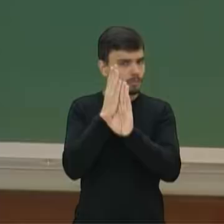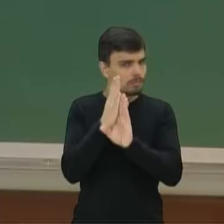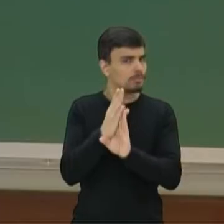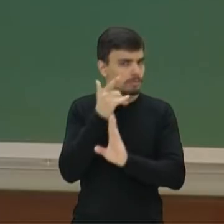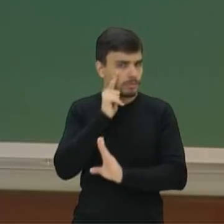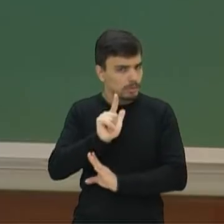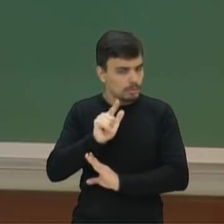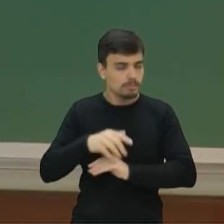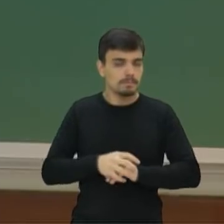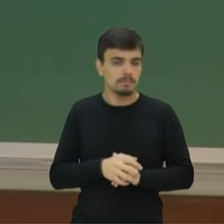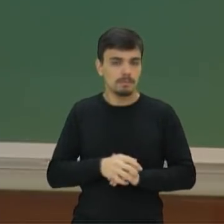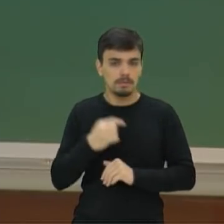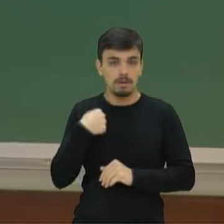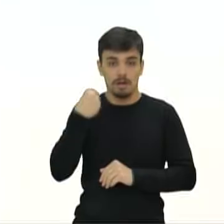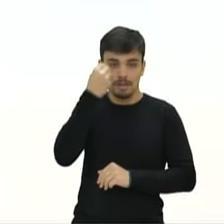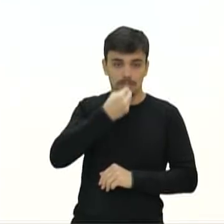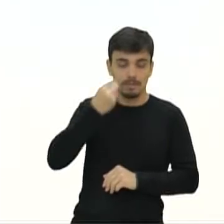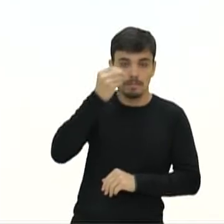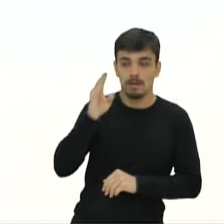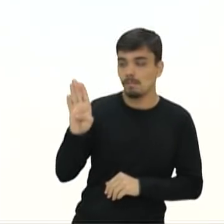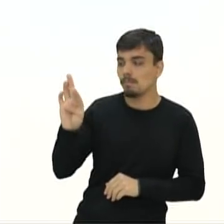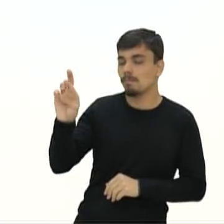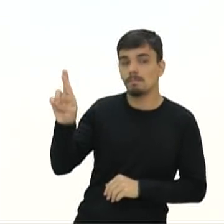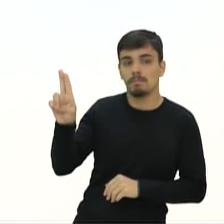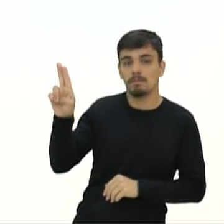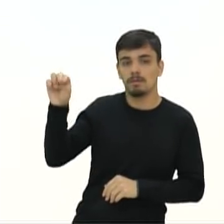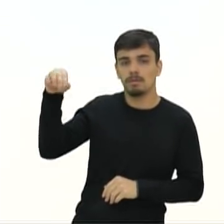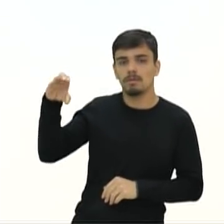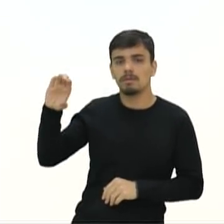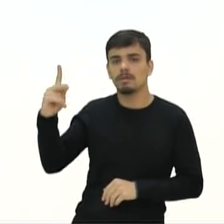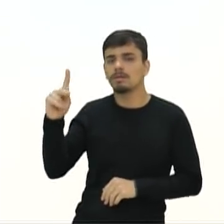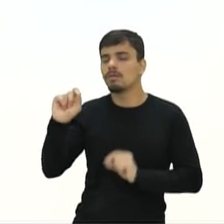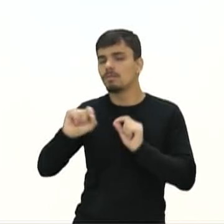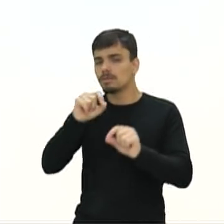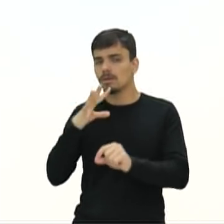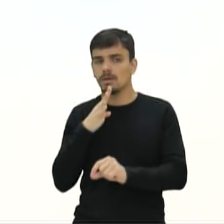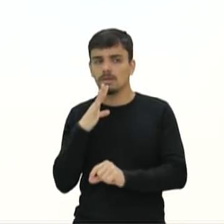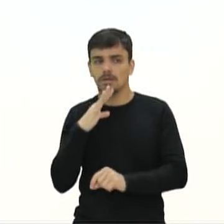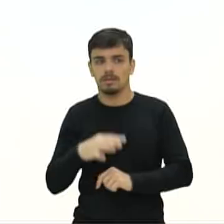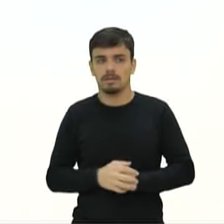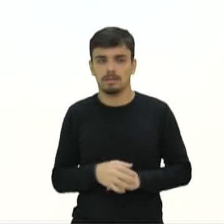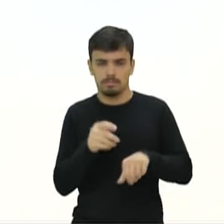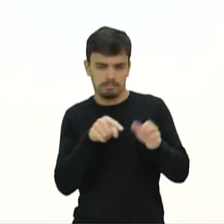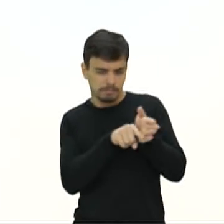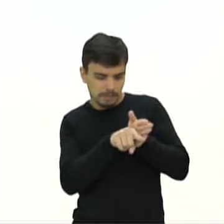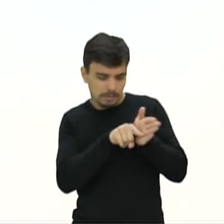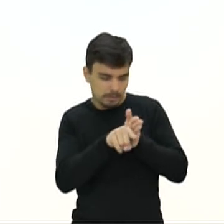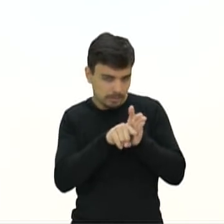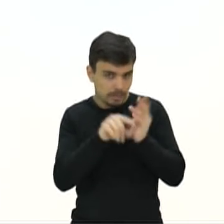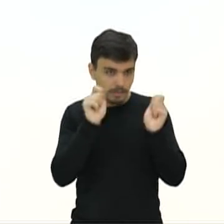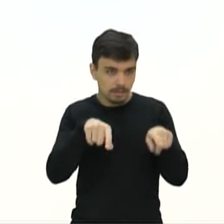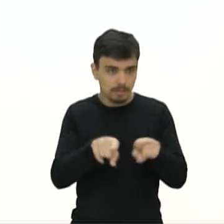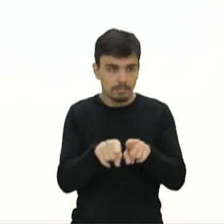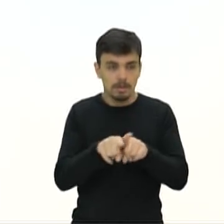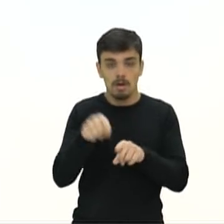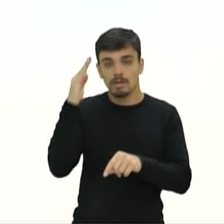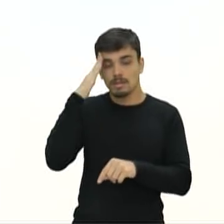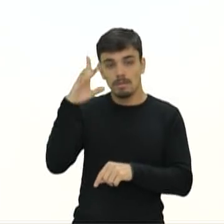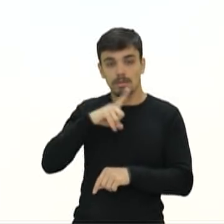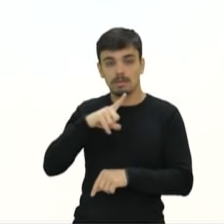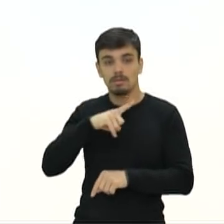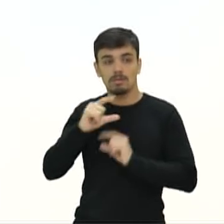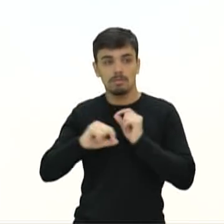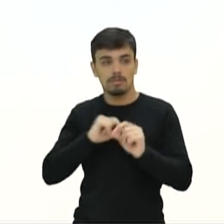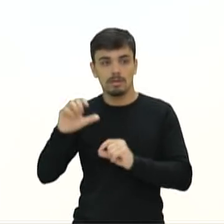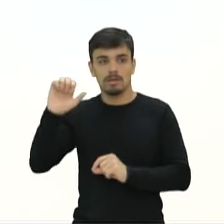comigo? Venha provar meu brunch, né? Vocês sabem o que é brunch? Dá uma procuradinha aí. Saiba que eu tenho